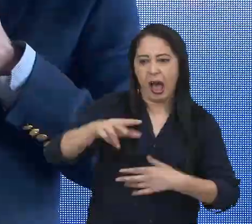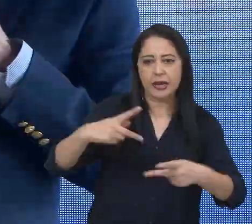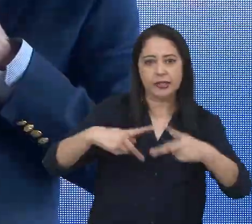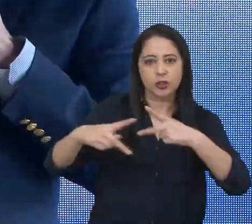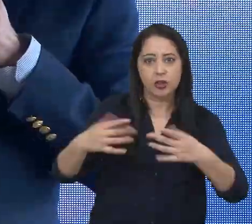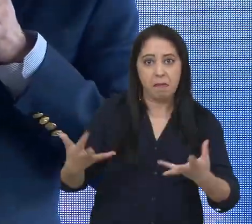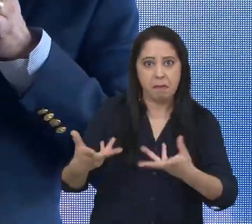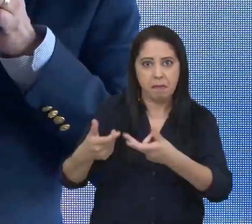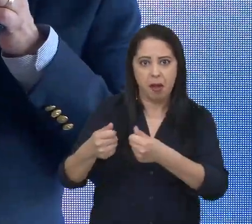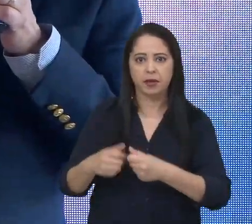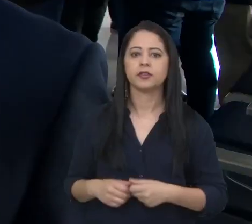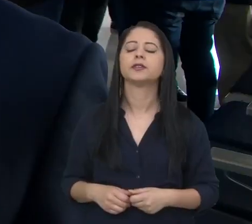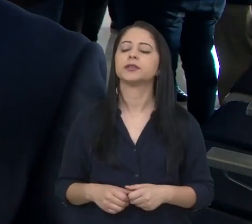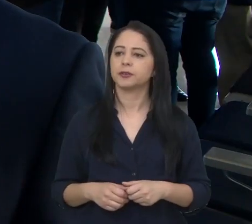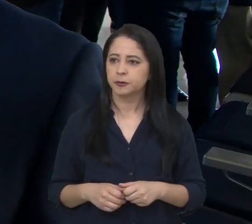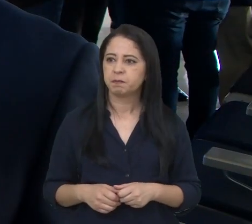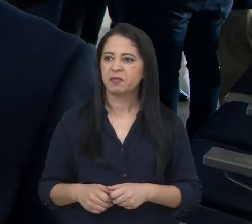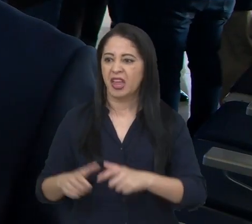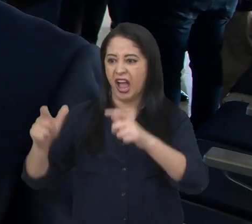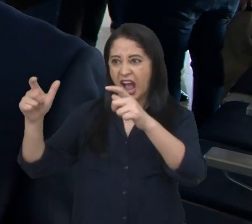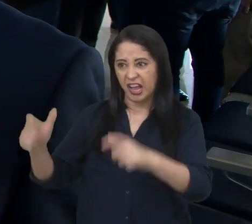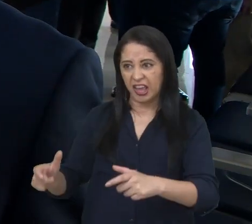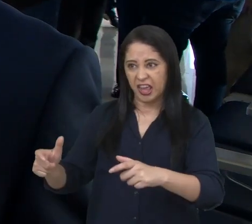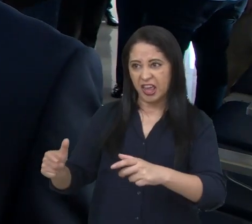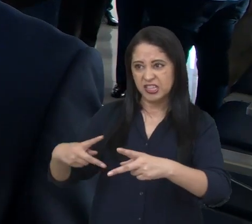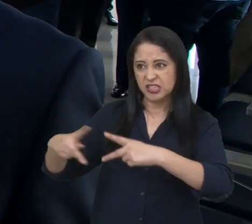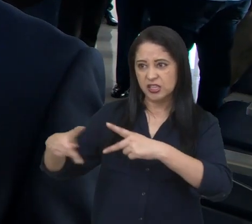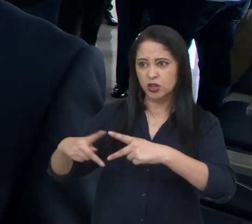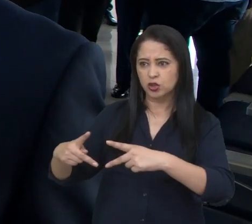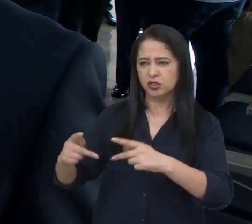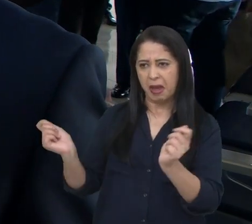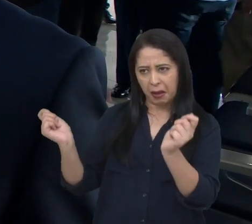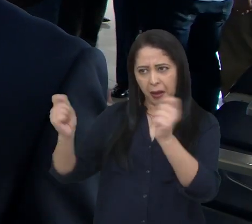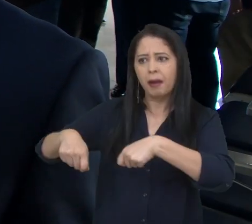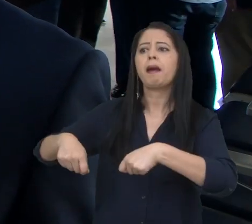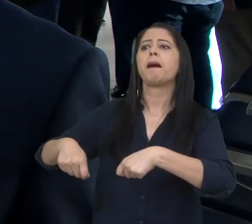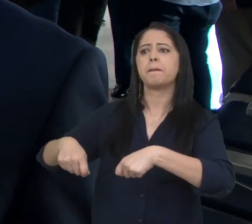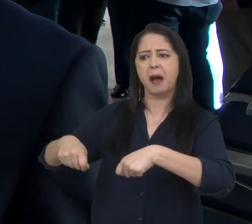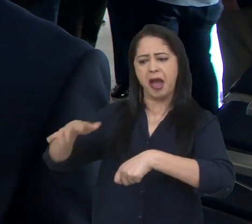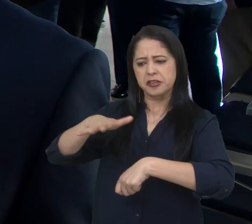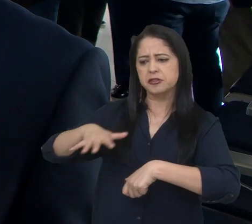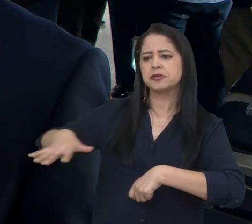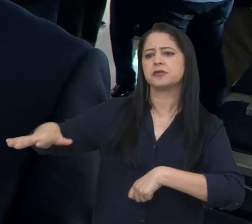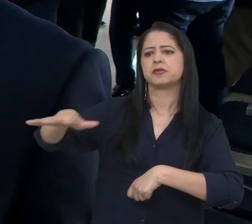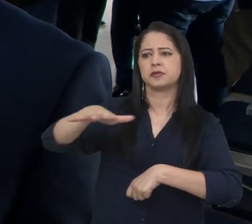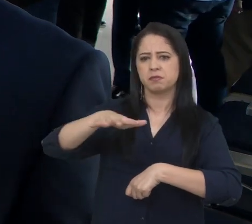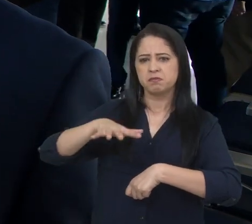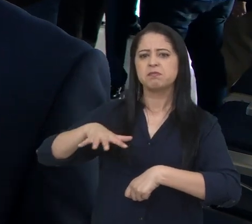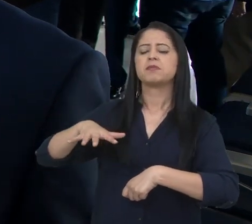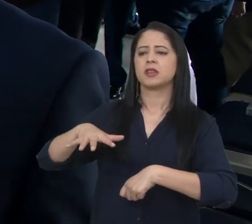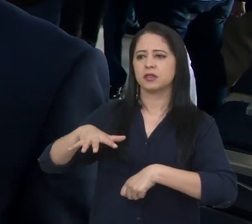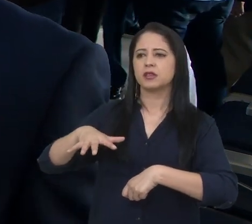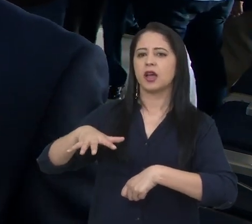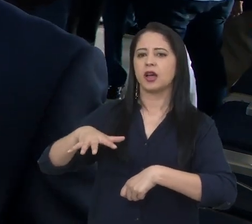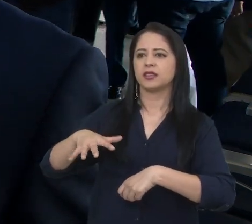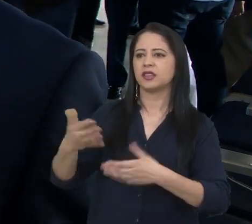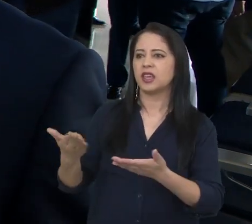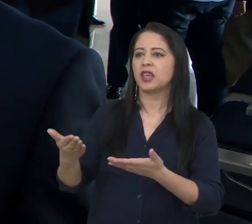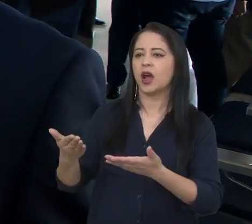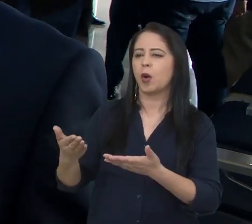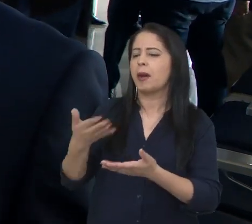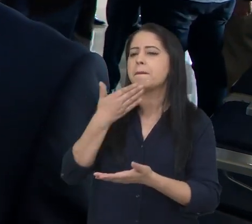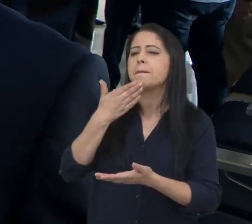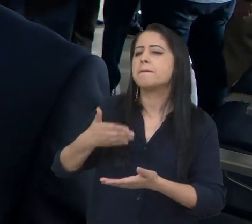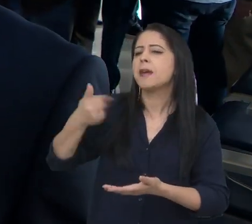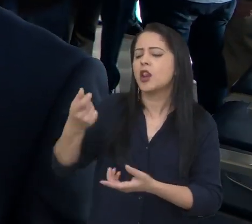a concretização do negócio. Um aeroporto eficiente, uma logística eficiente, vai transformar esse potencial todo da região num